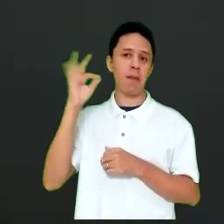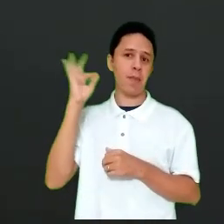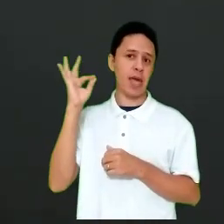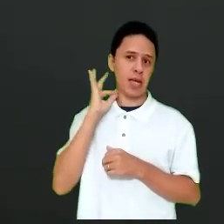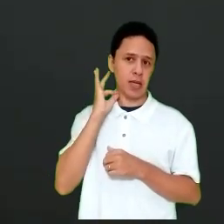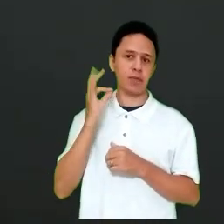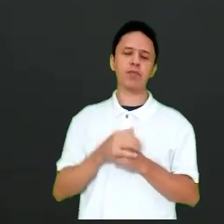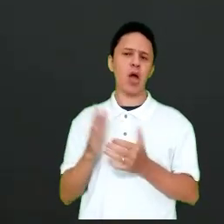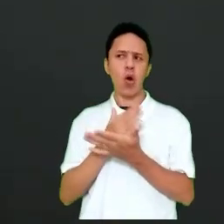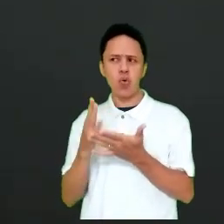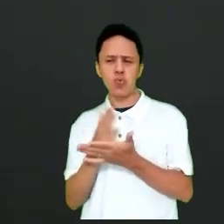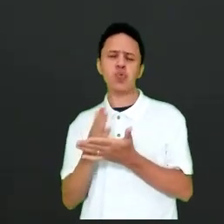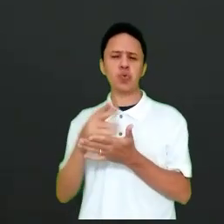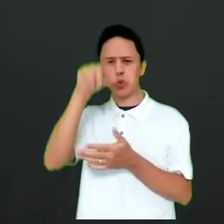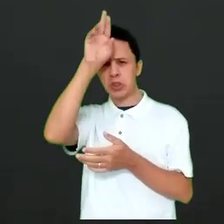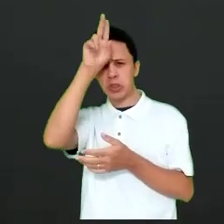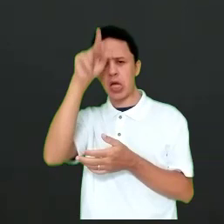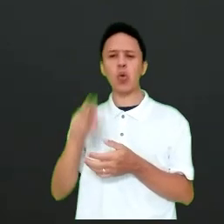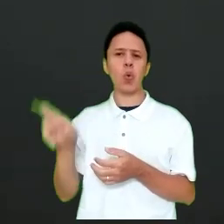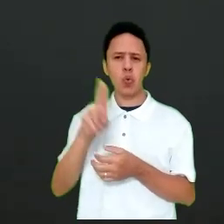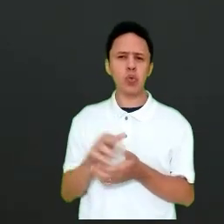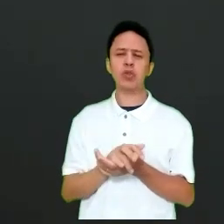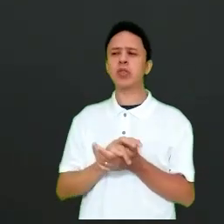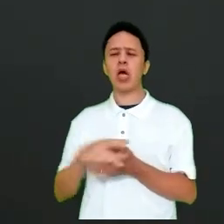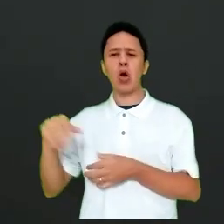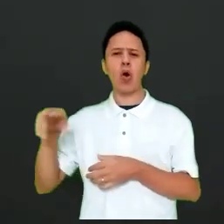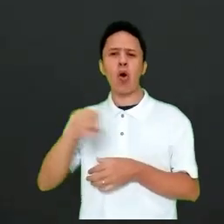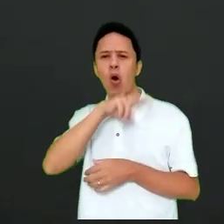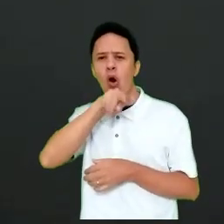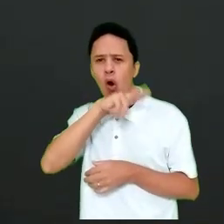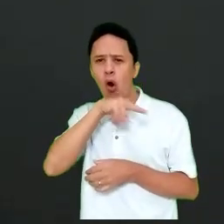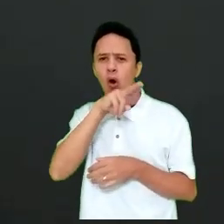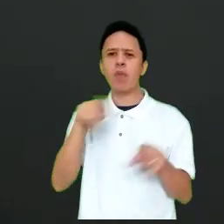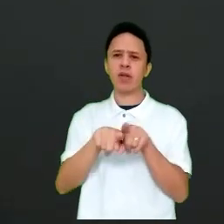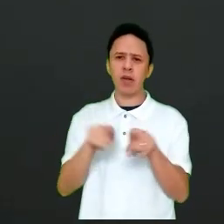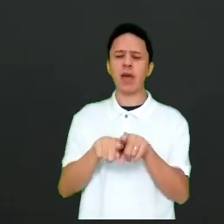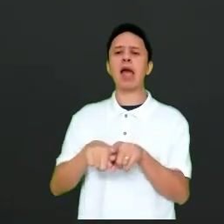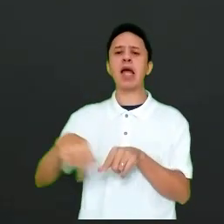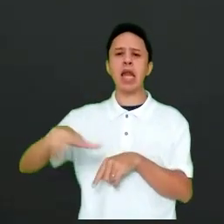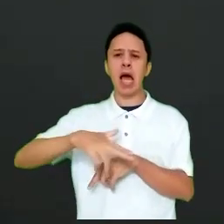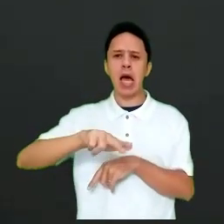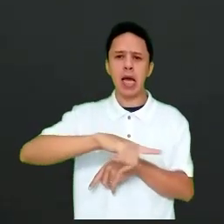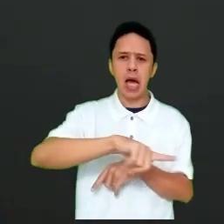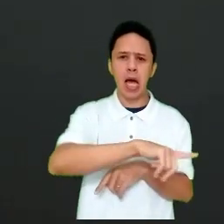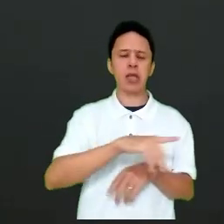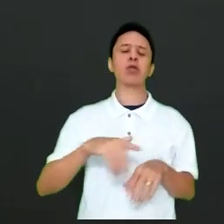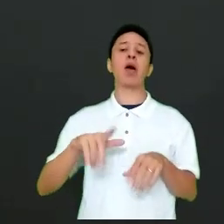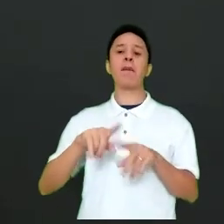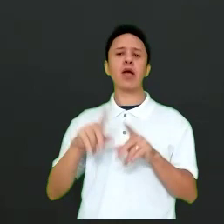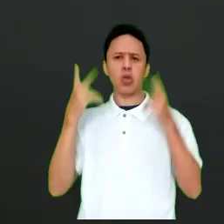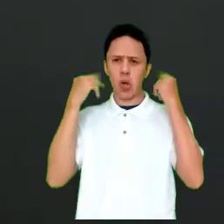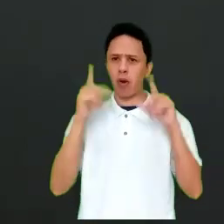abelha. Alguns outros insetos utilizam, alguns répteis, umas cobras, uns lagartos, especialmente em cativeiro. Não é tão comum também